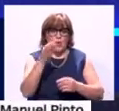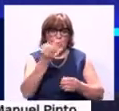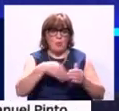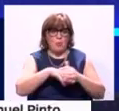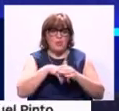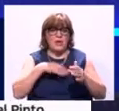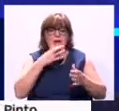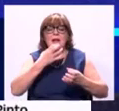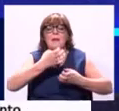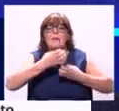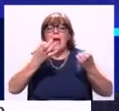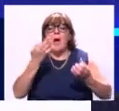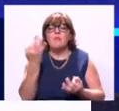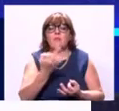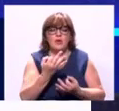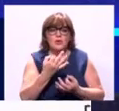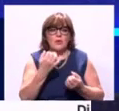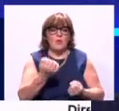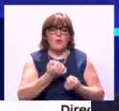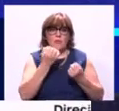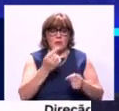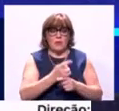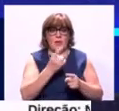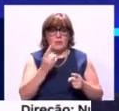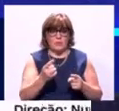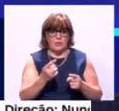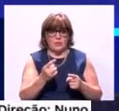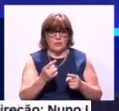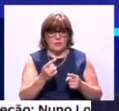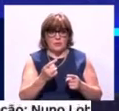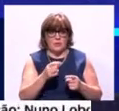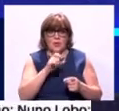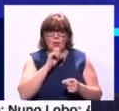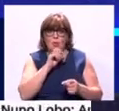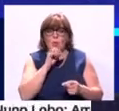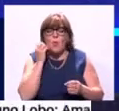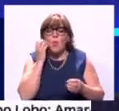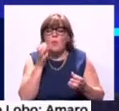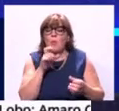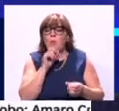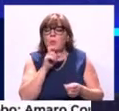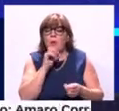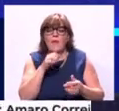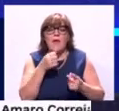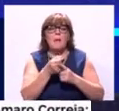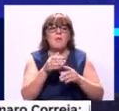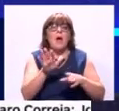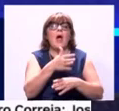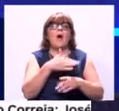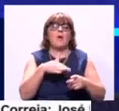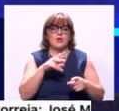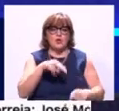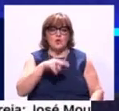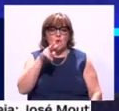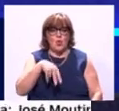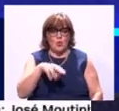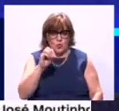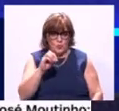queria berrar Porto, e não dá porque eles... Como é que é possível? Onde é que está essa aposta também? Nuno,